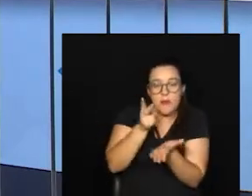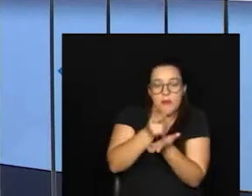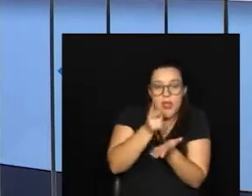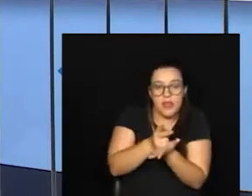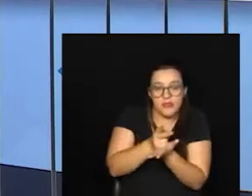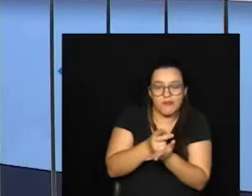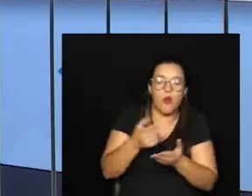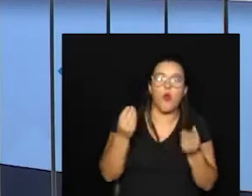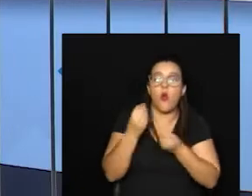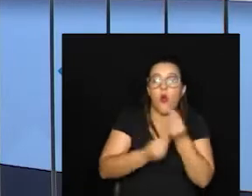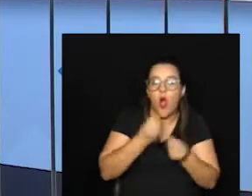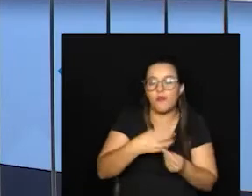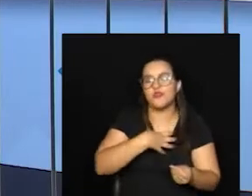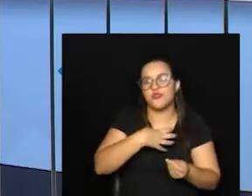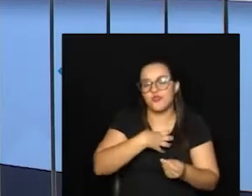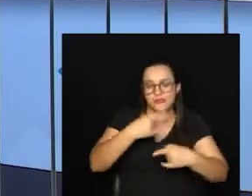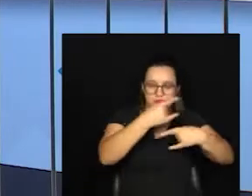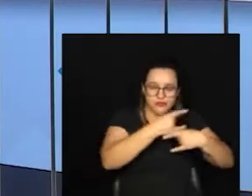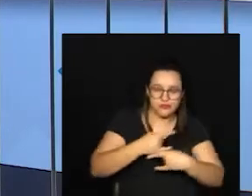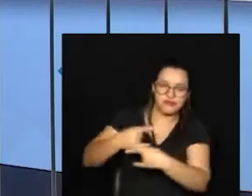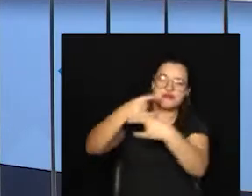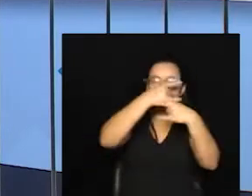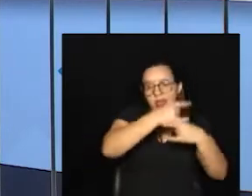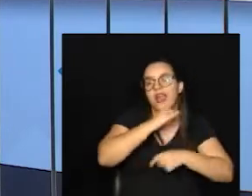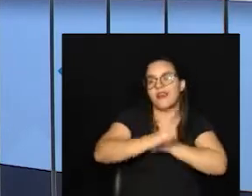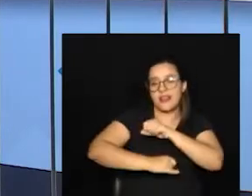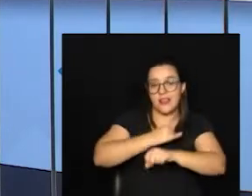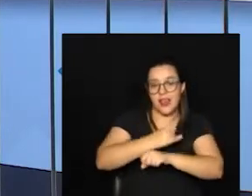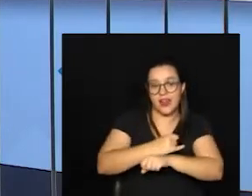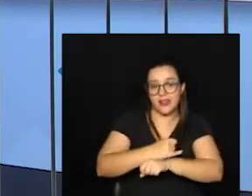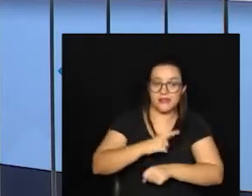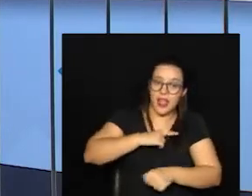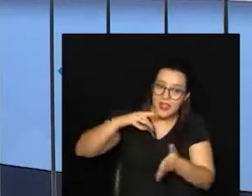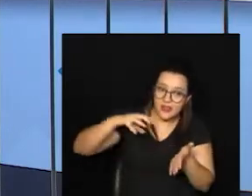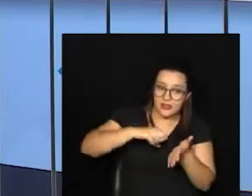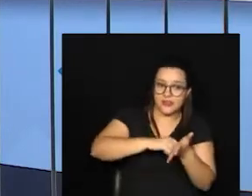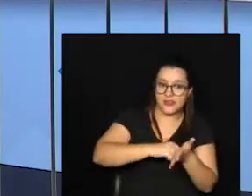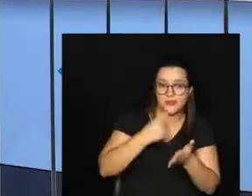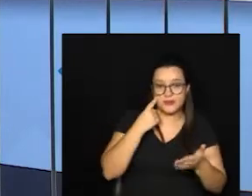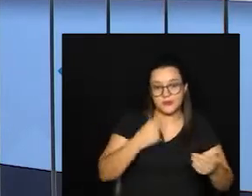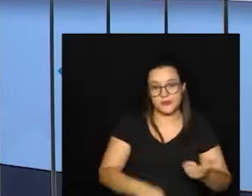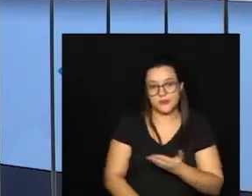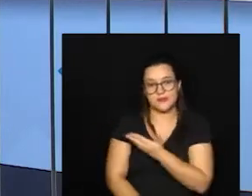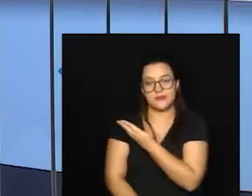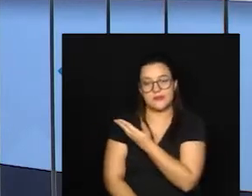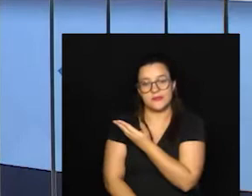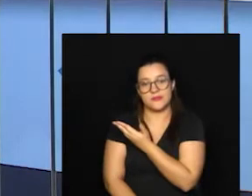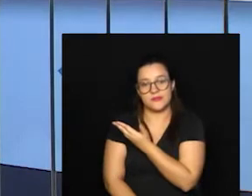evento virtual. Para isso é só fazer as inscrições, olha, www.pucampinas.com.br